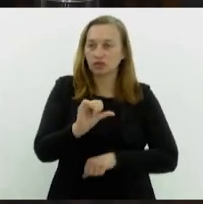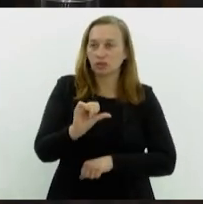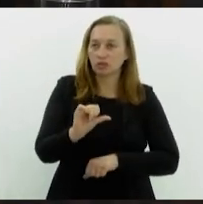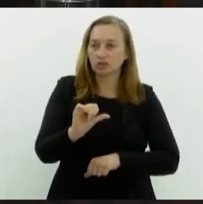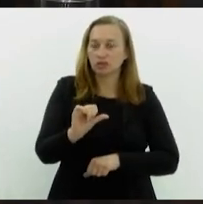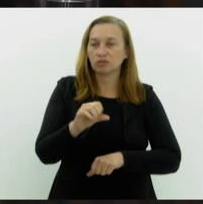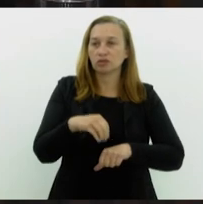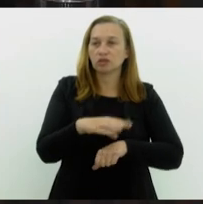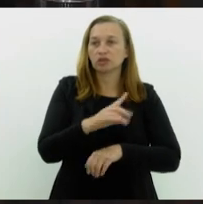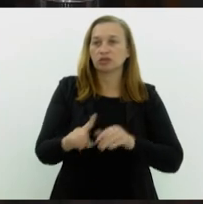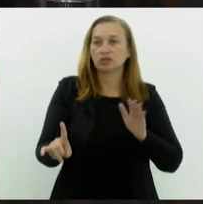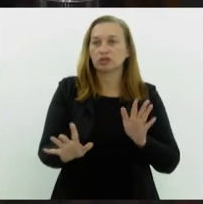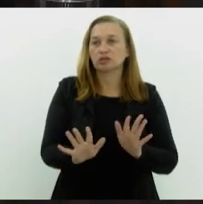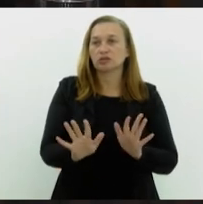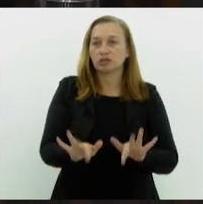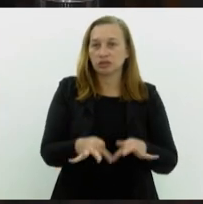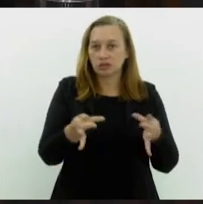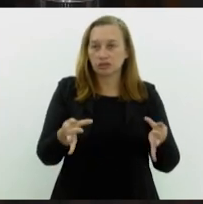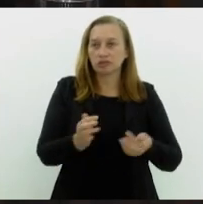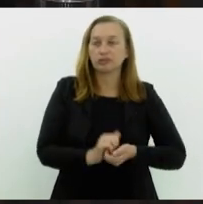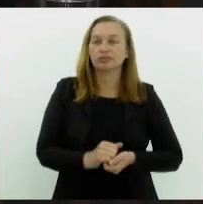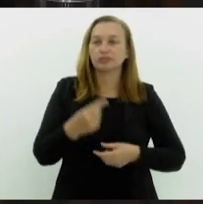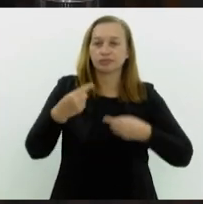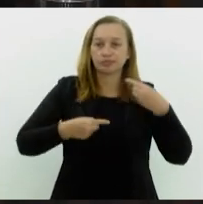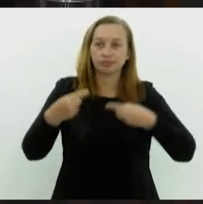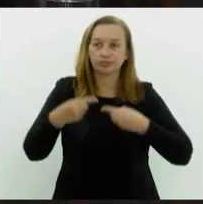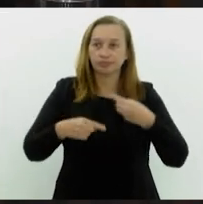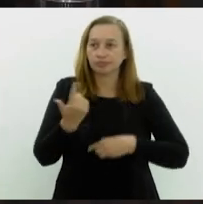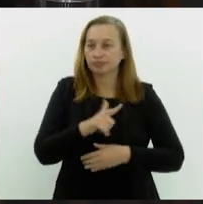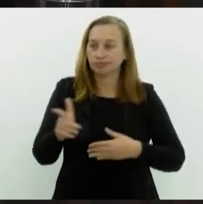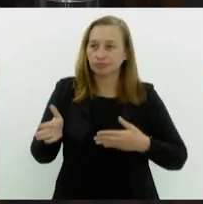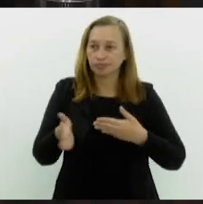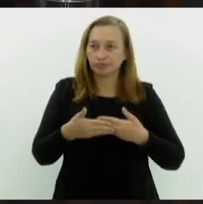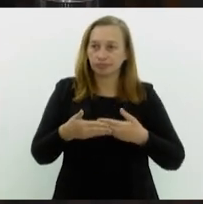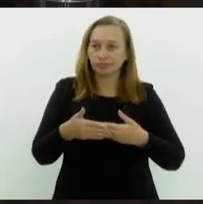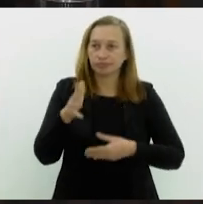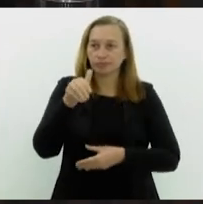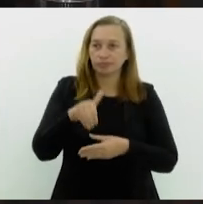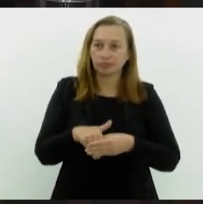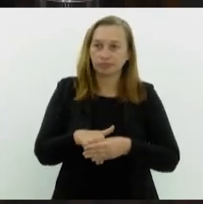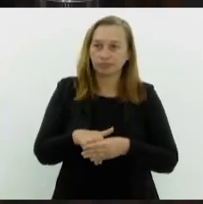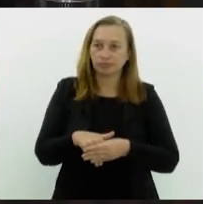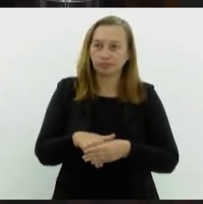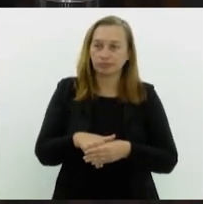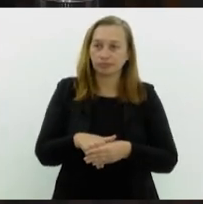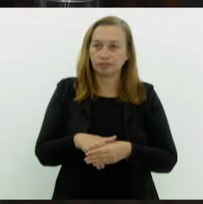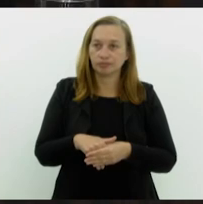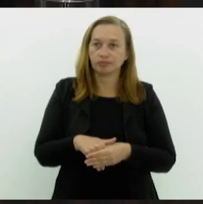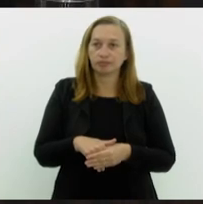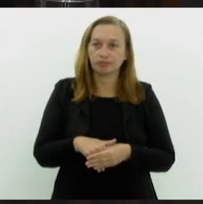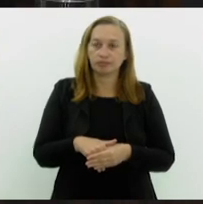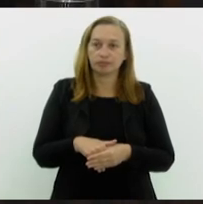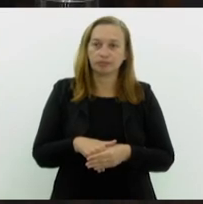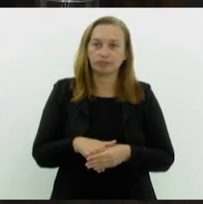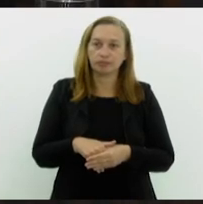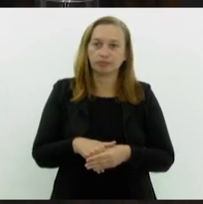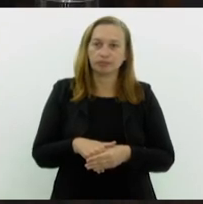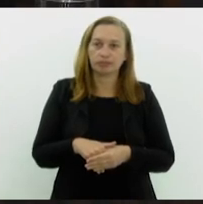em indicação simples. Em discussão, não havendo quem queira discutir, encerrada a discussão.